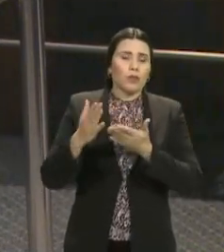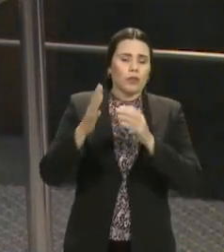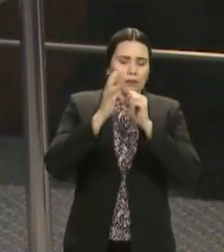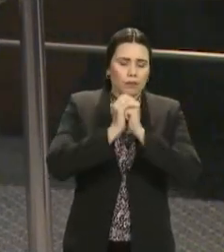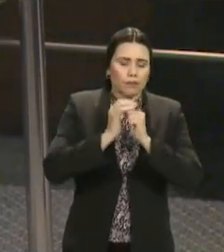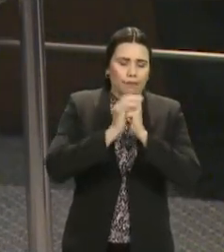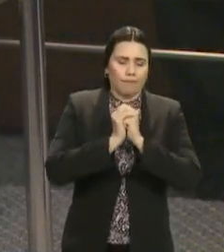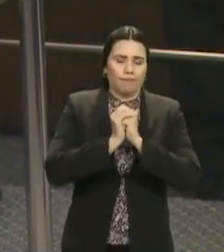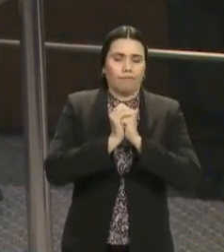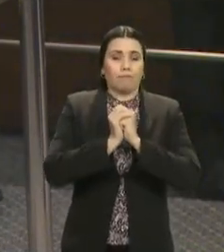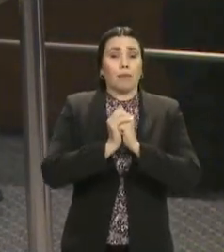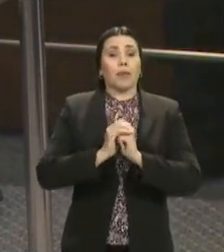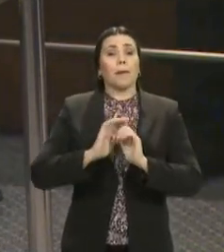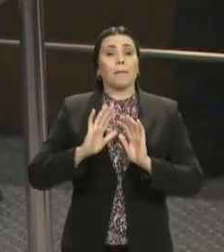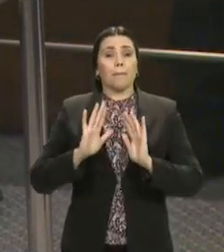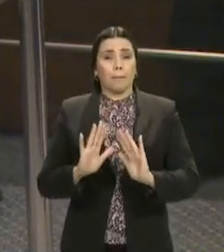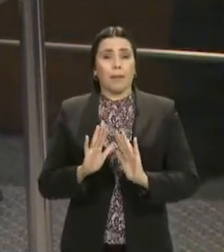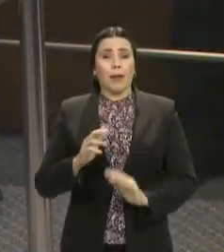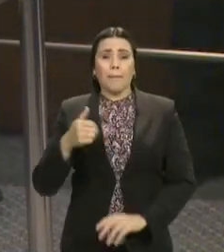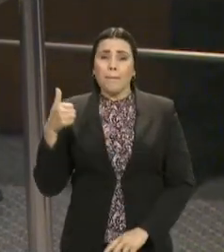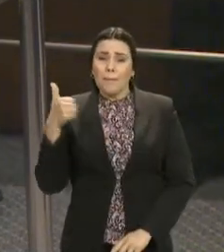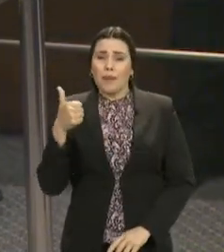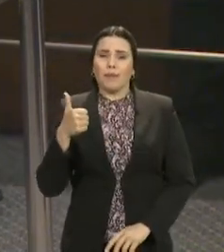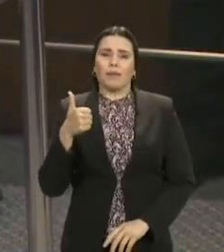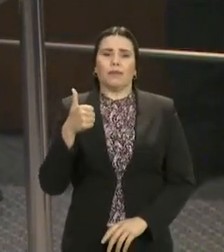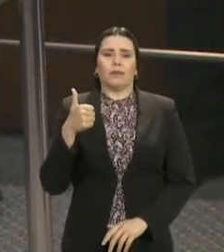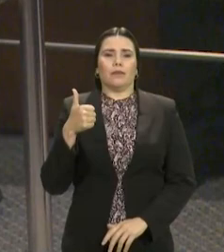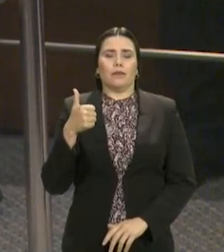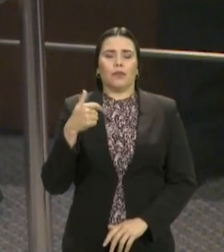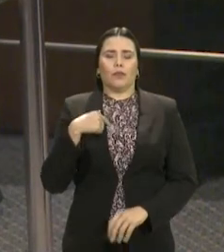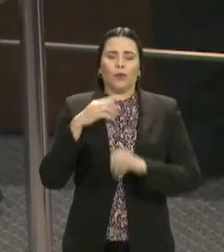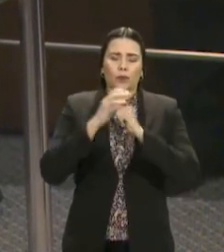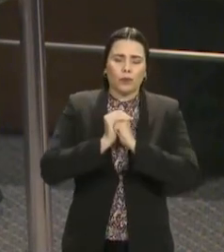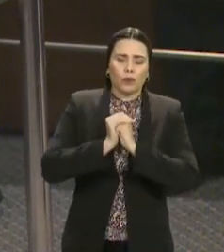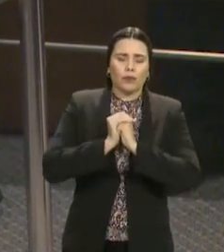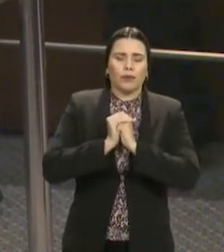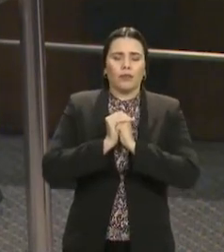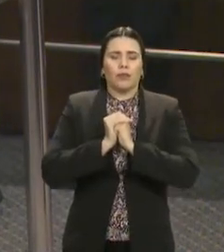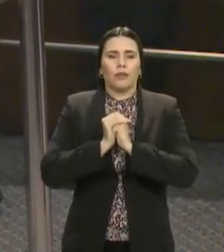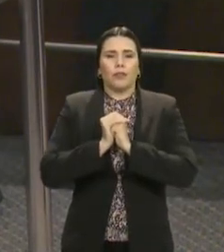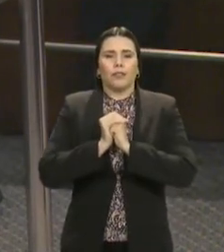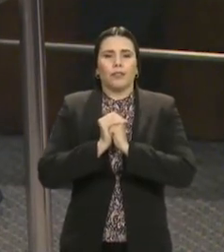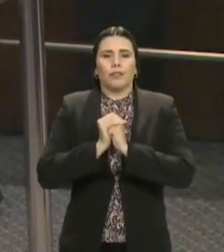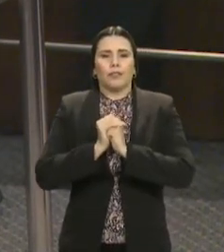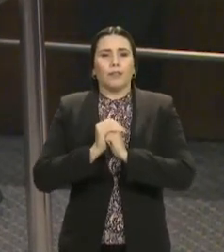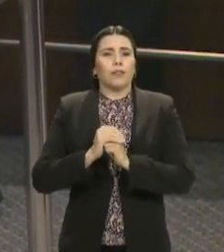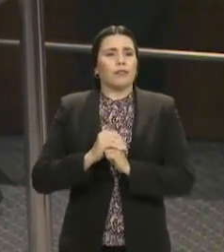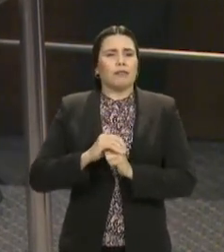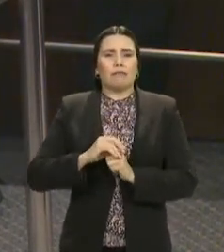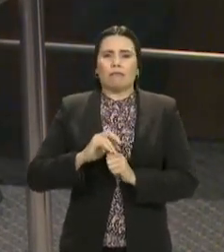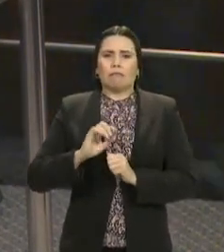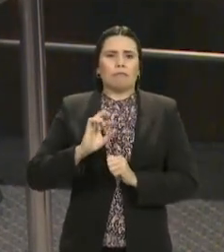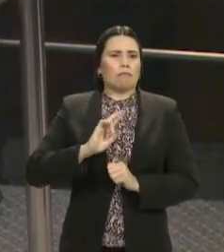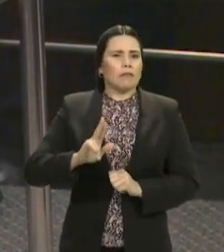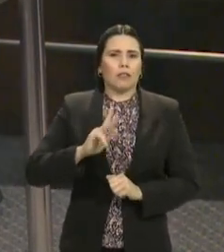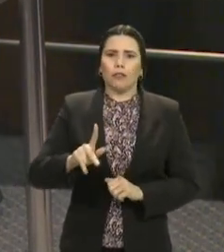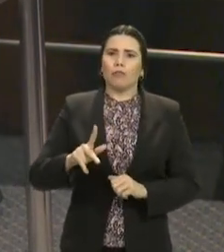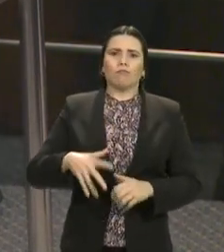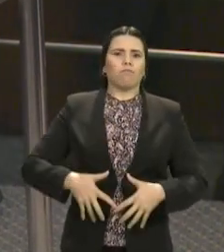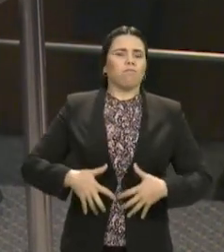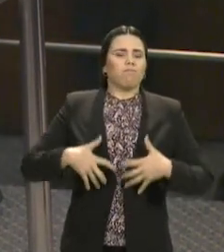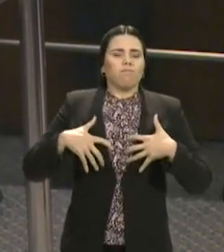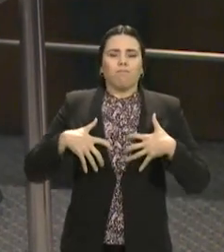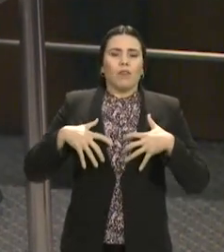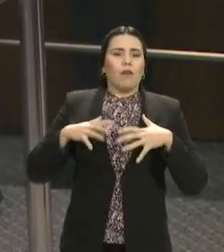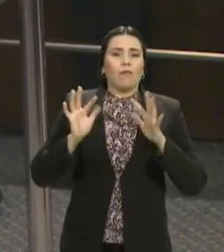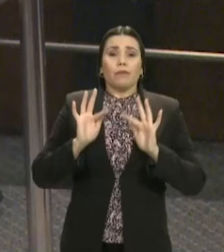oração não foi uma oração de satisfação, foi uma oração de me abençoar por essa nova